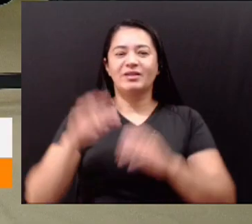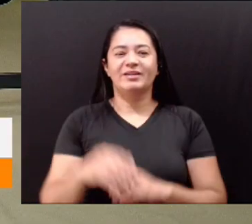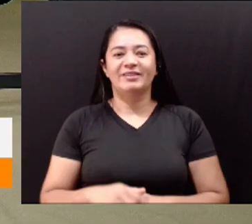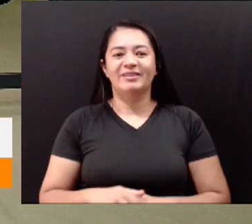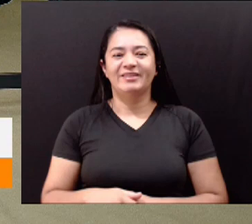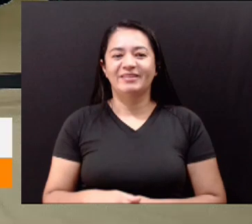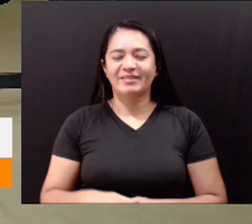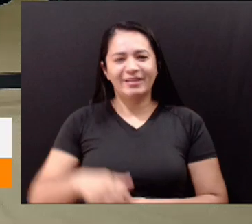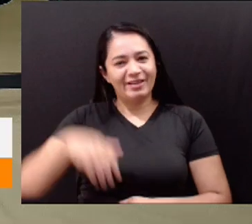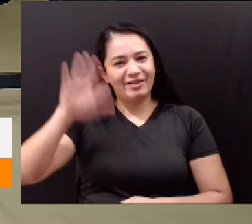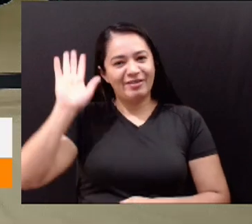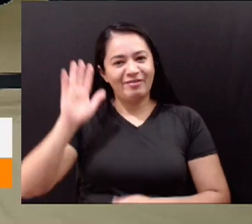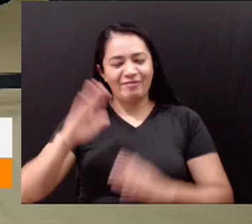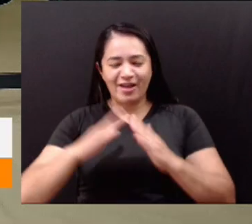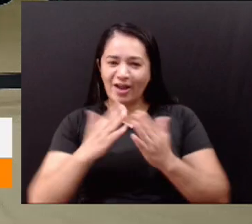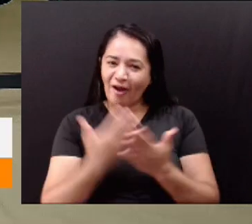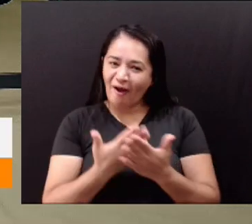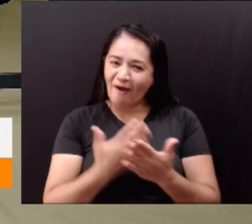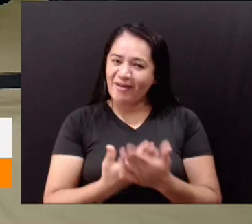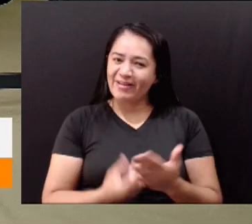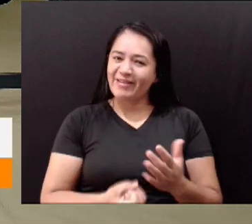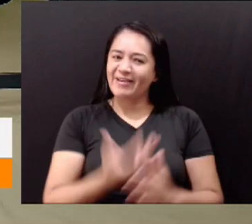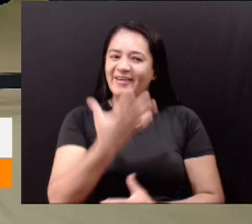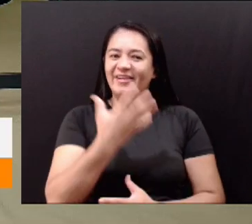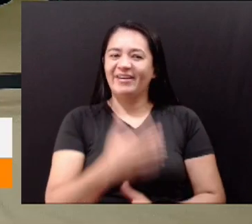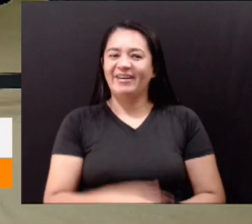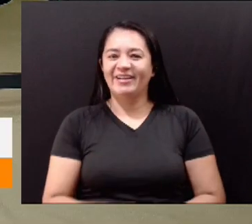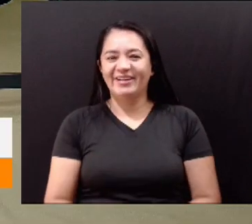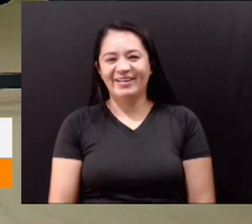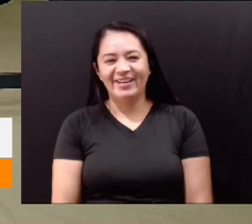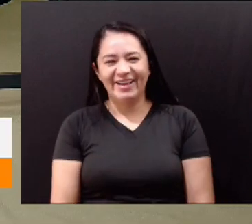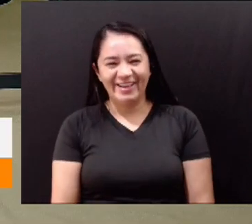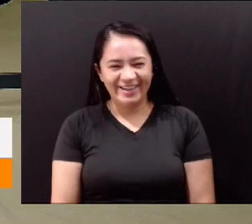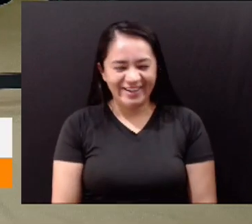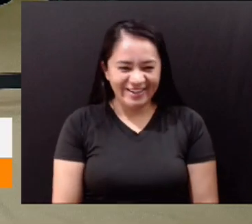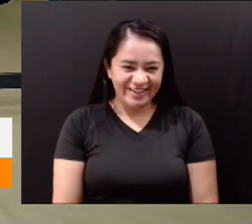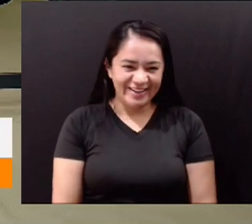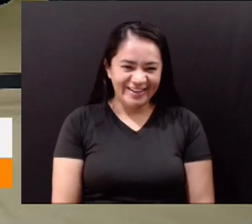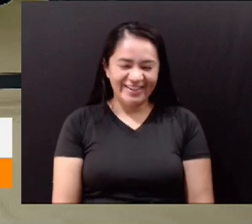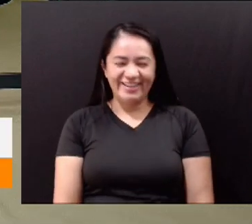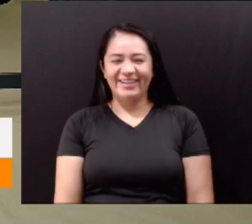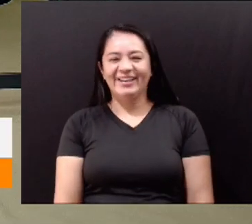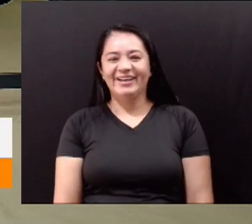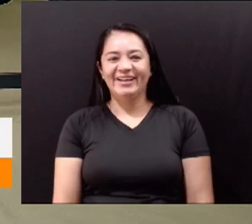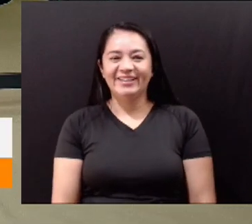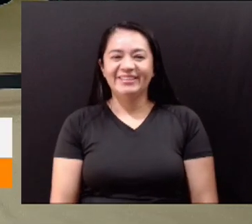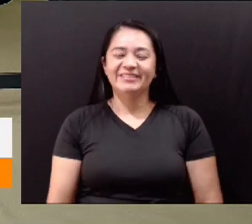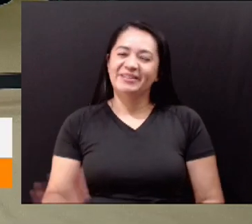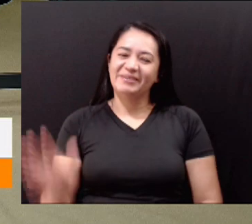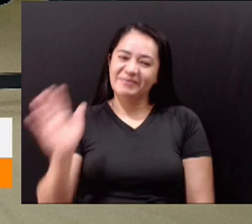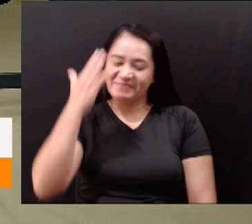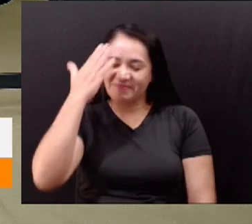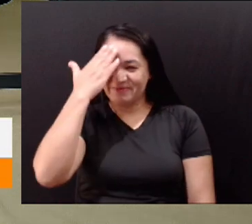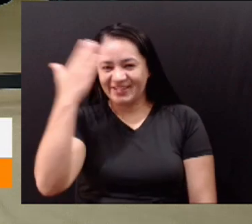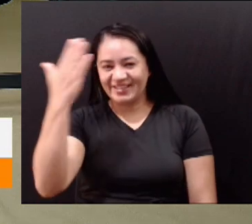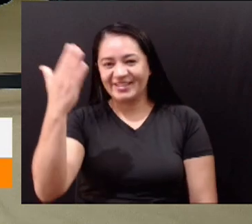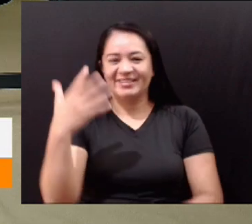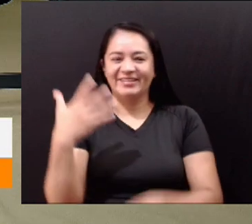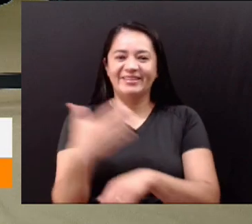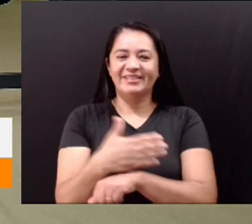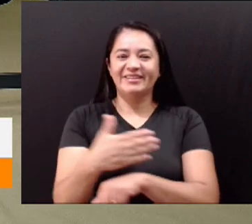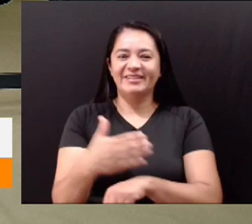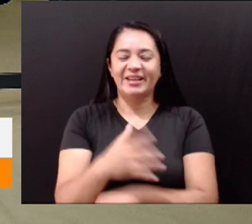escolinha, a escolinha do Spider-Man. É isso aí. Valeu, viu, Aranha? Obrigada aí pela sua participação e que legal. Você